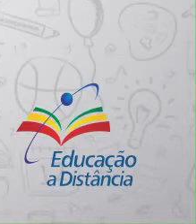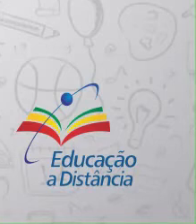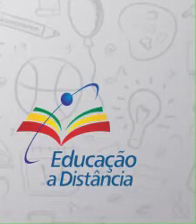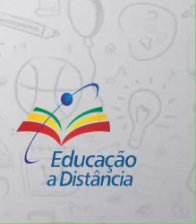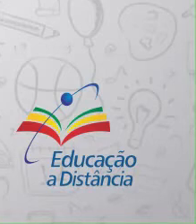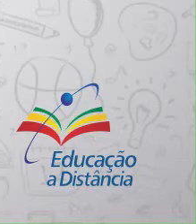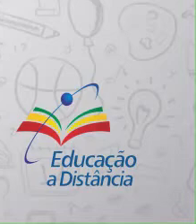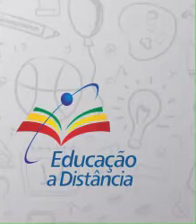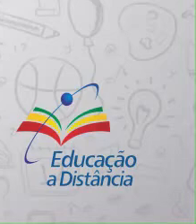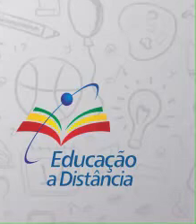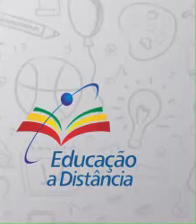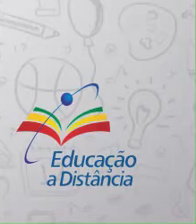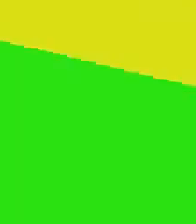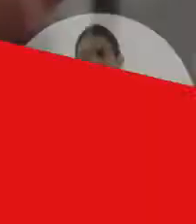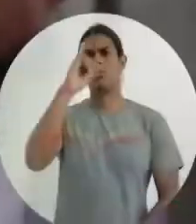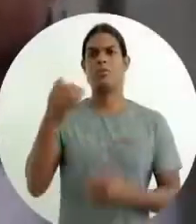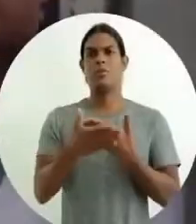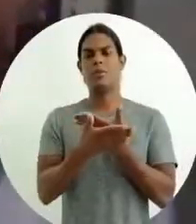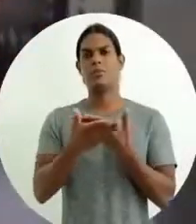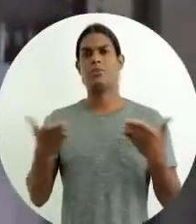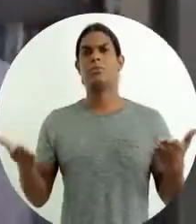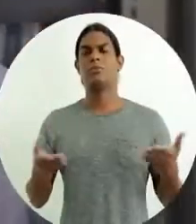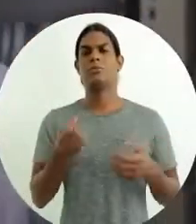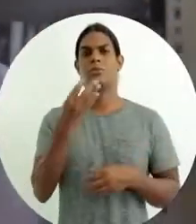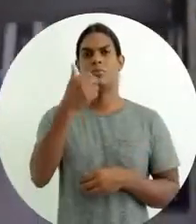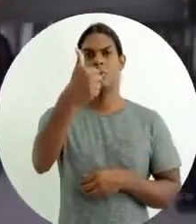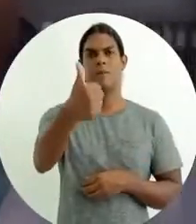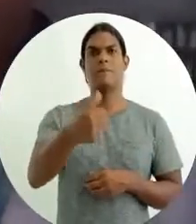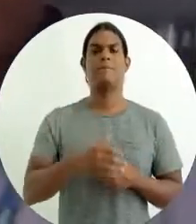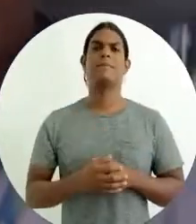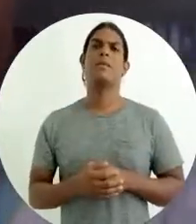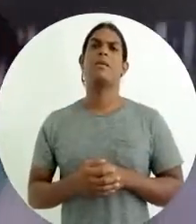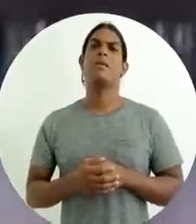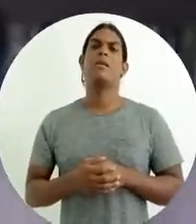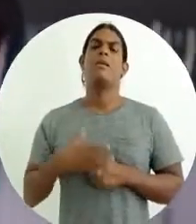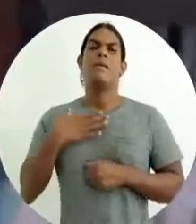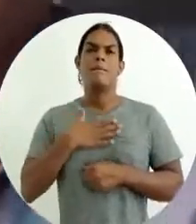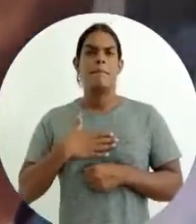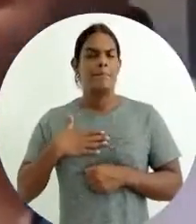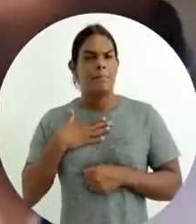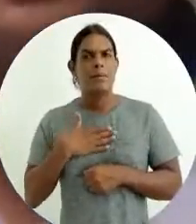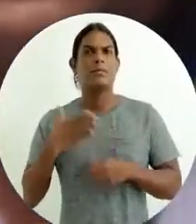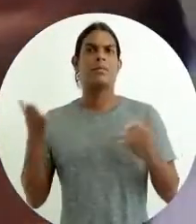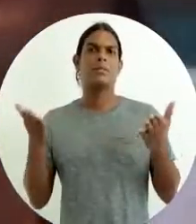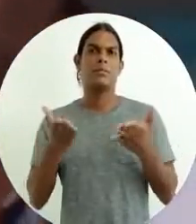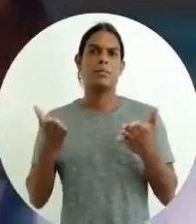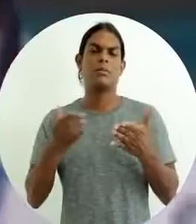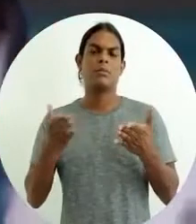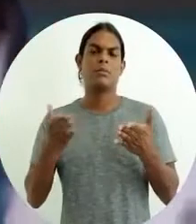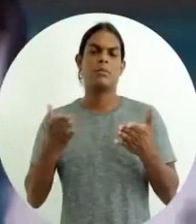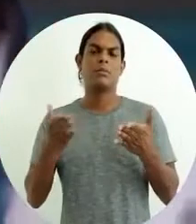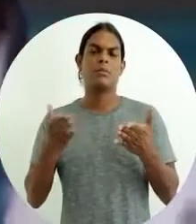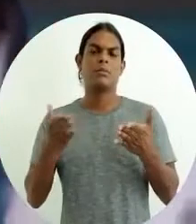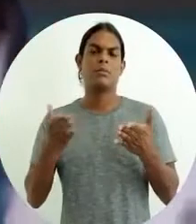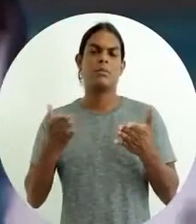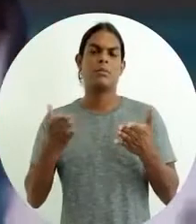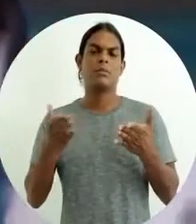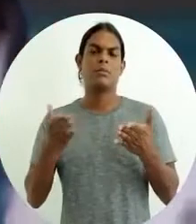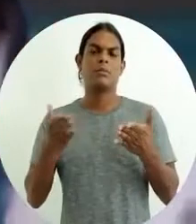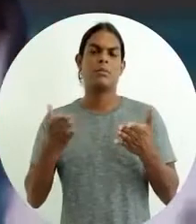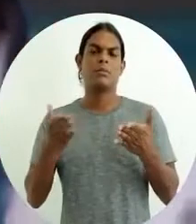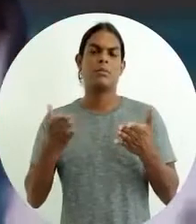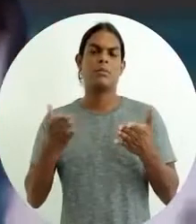cultura organizacional. Olá pessoal, tudo bem? É um prazer imenso estar com vocês. Professor